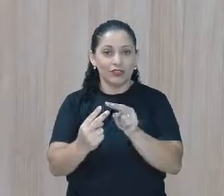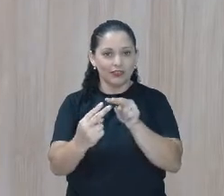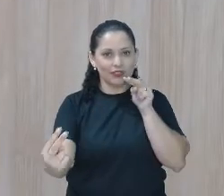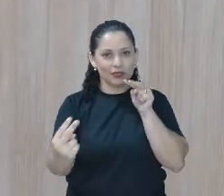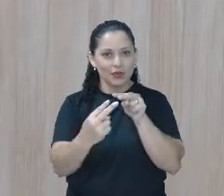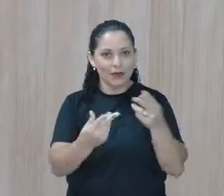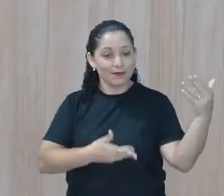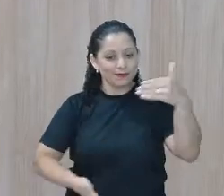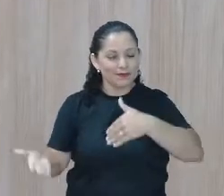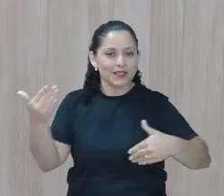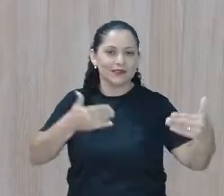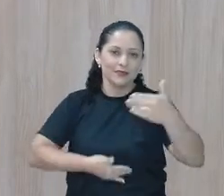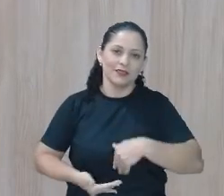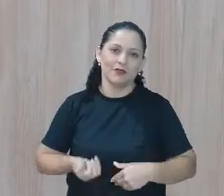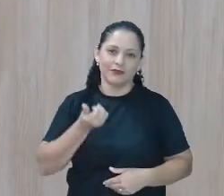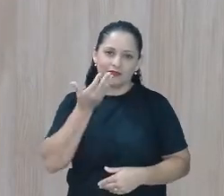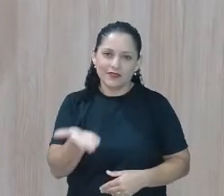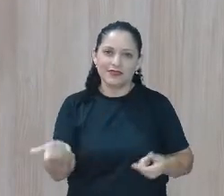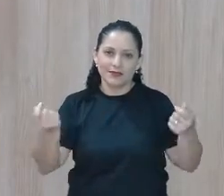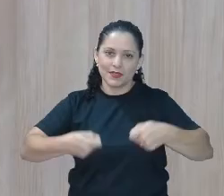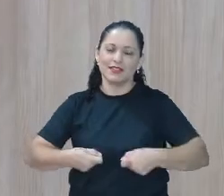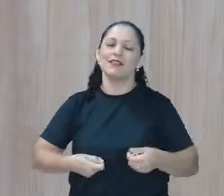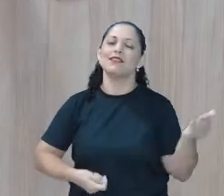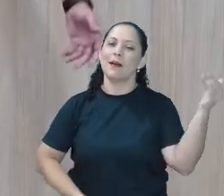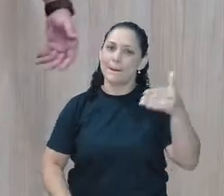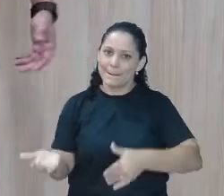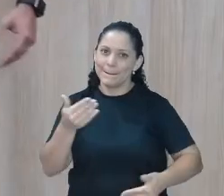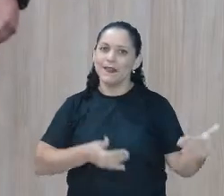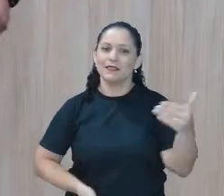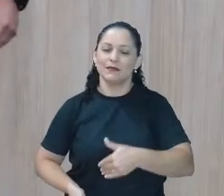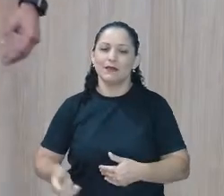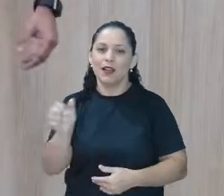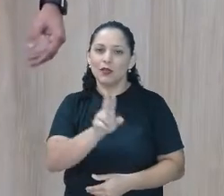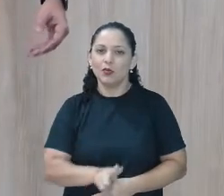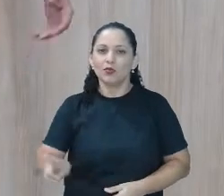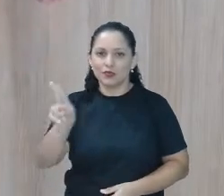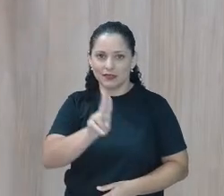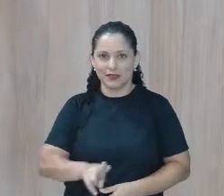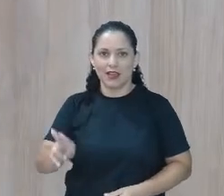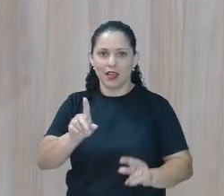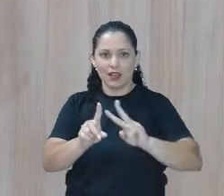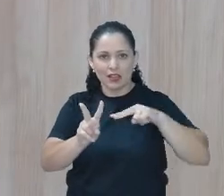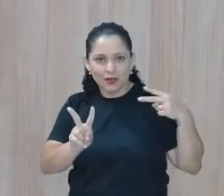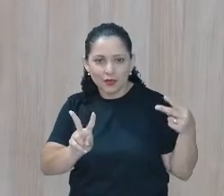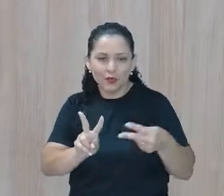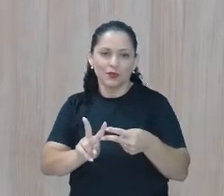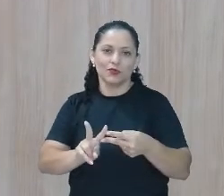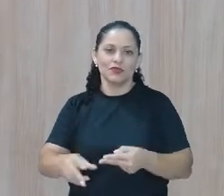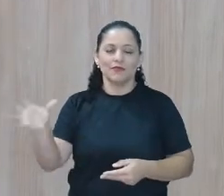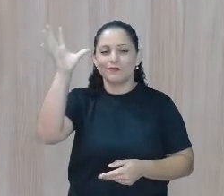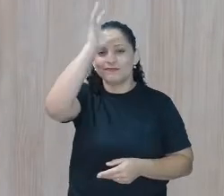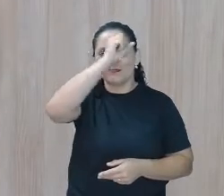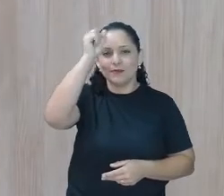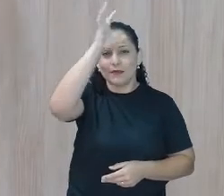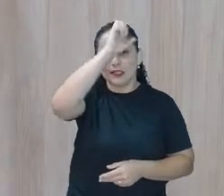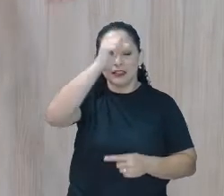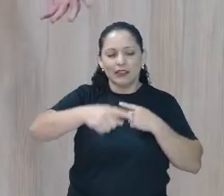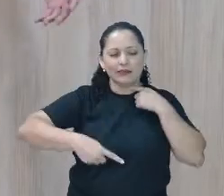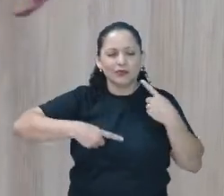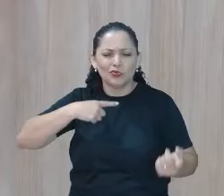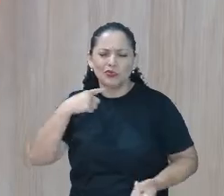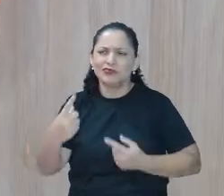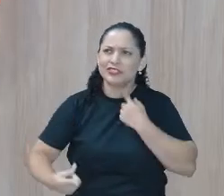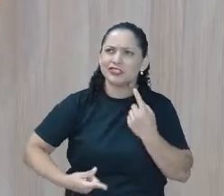Então, não deixe de utilizar essa ferramenta, certo? Que é muito importante para que você consiga aprender, tirar